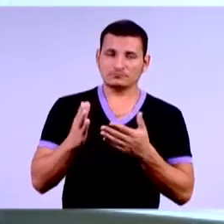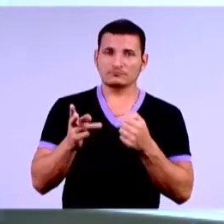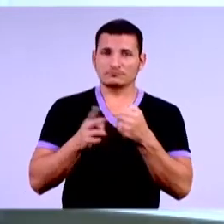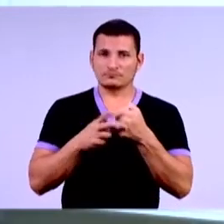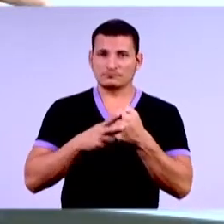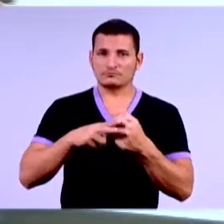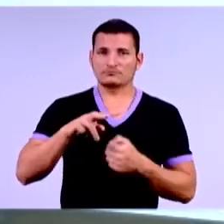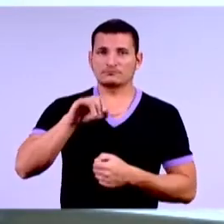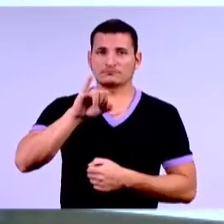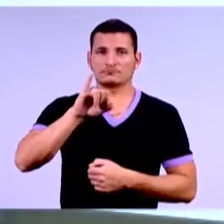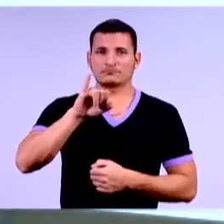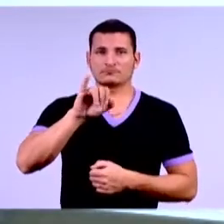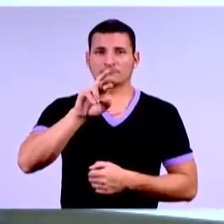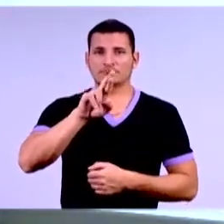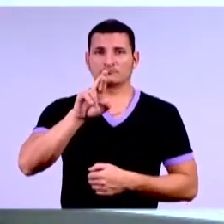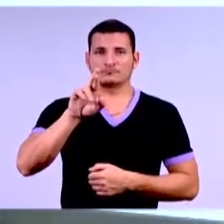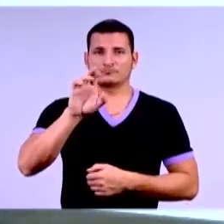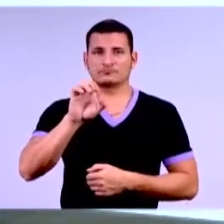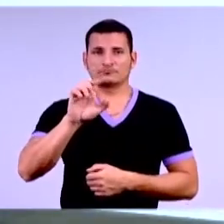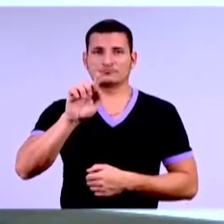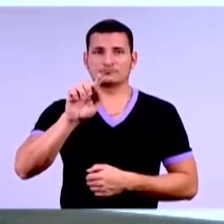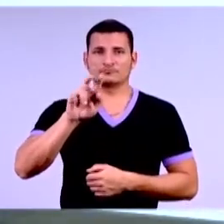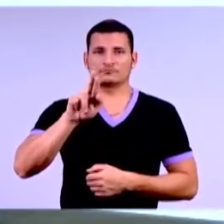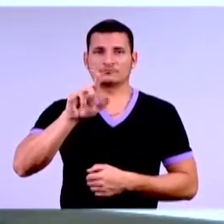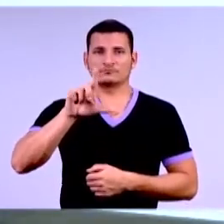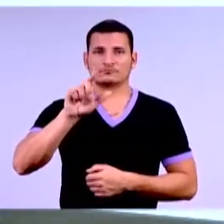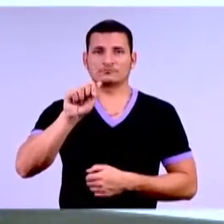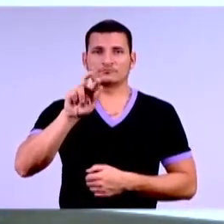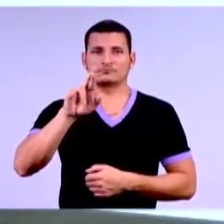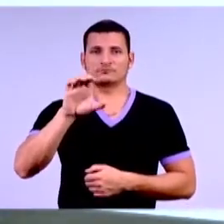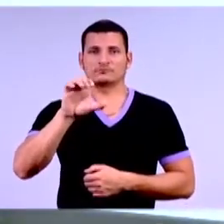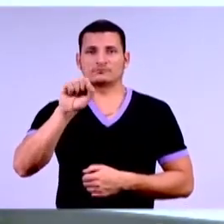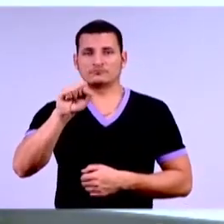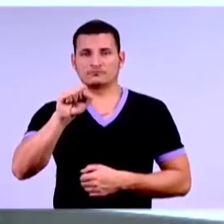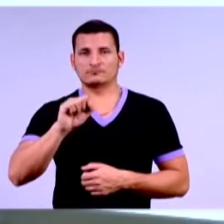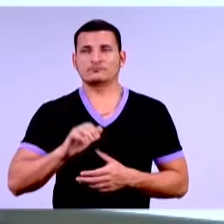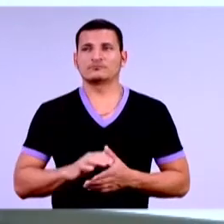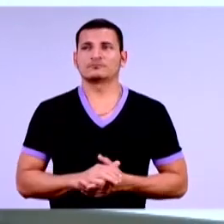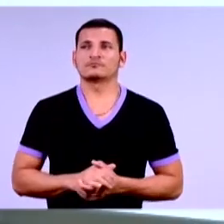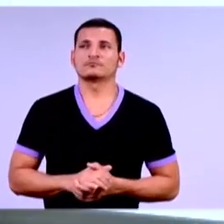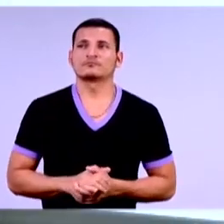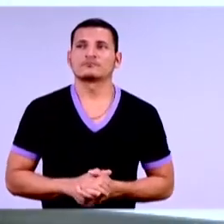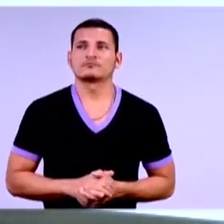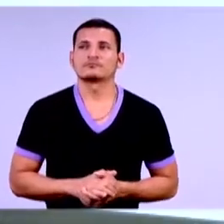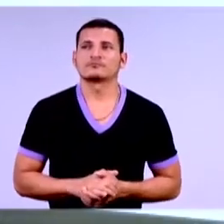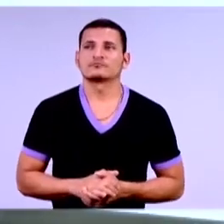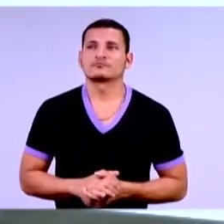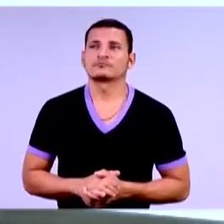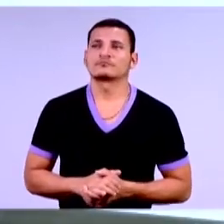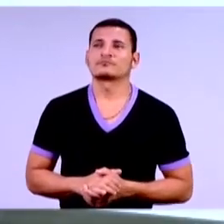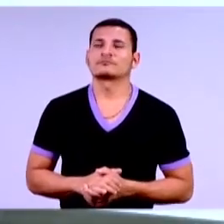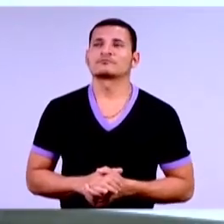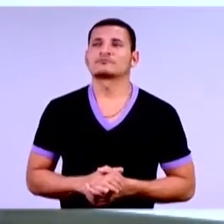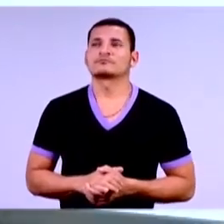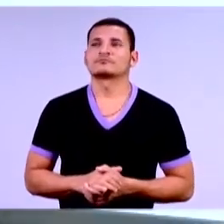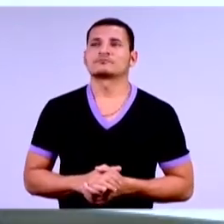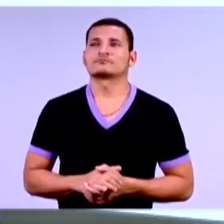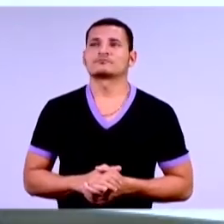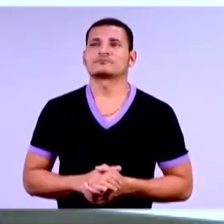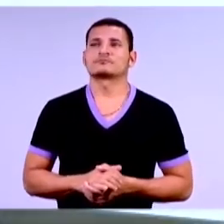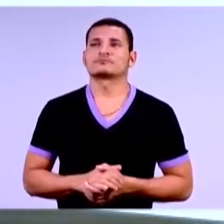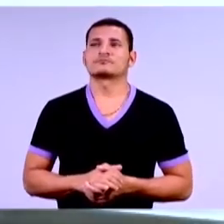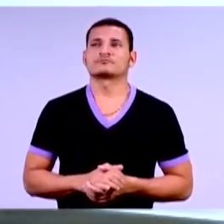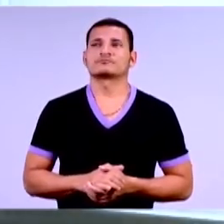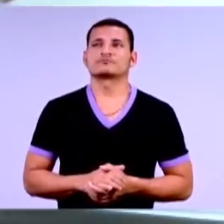ok vamos ver seja é a que tem a conjugação do verbo regular só um pouquinho